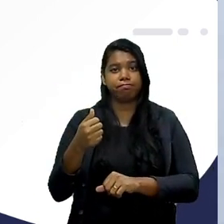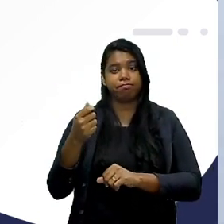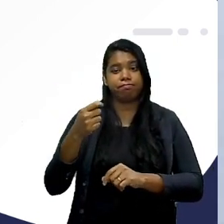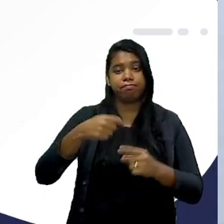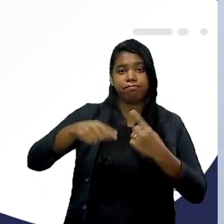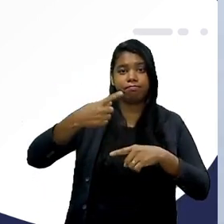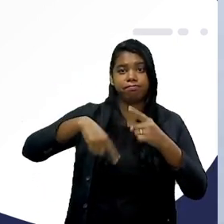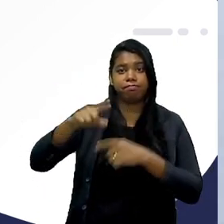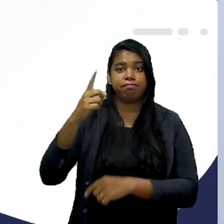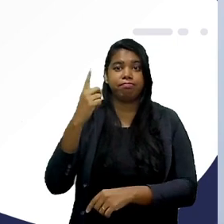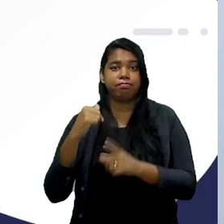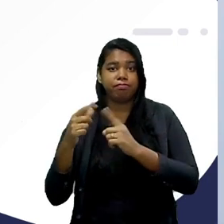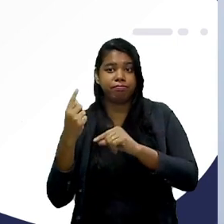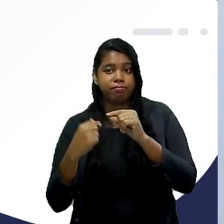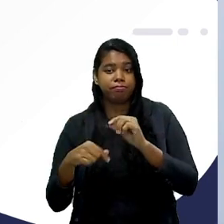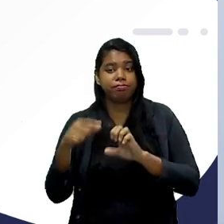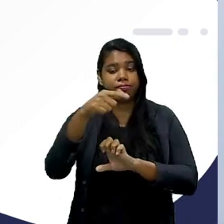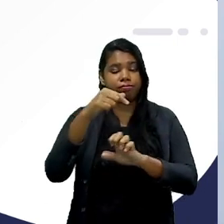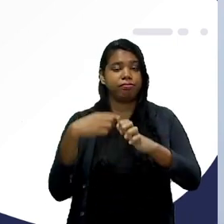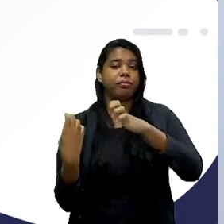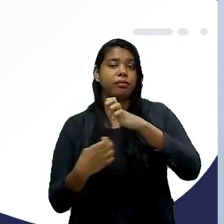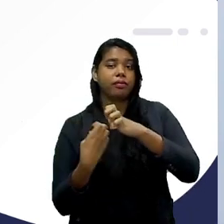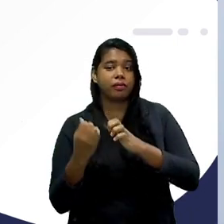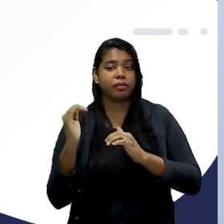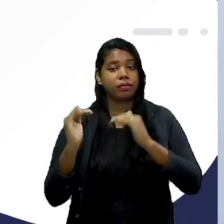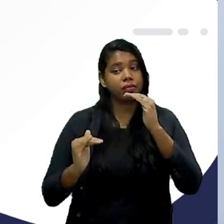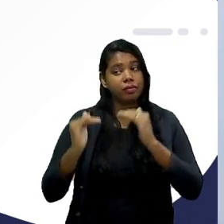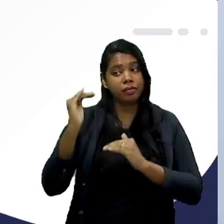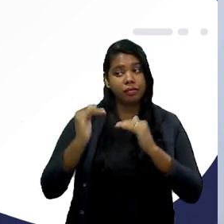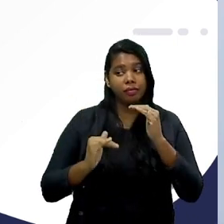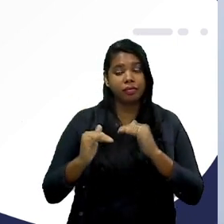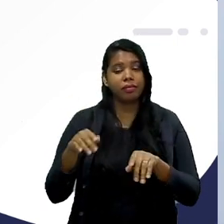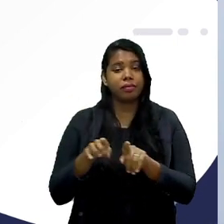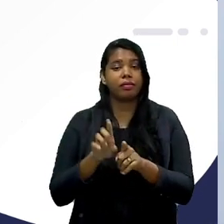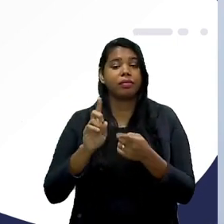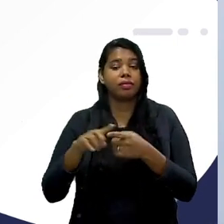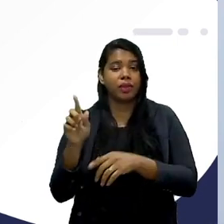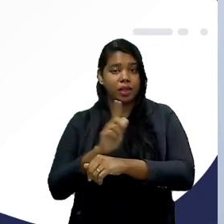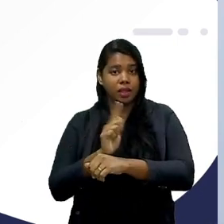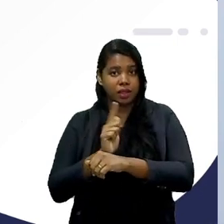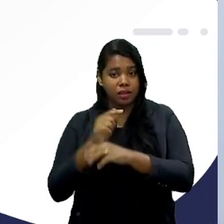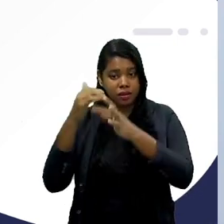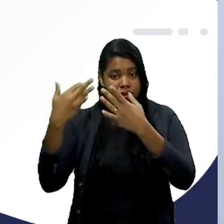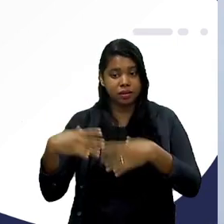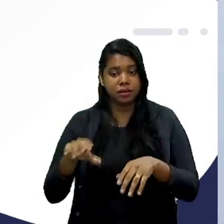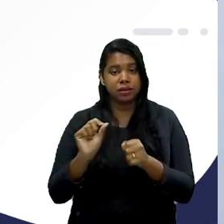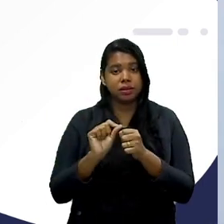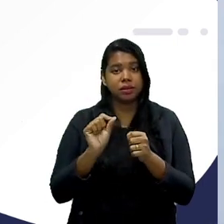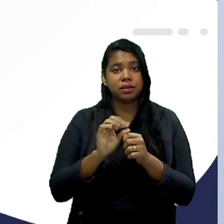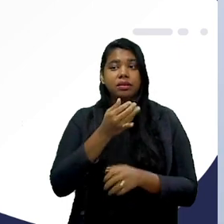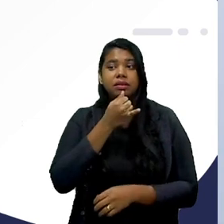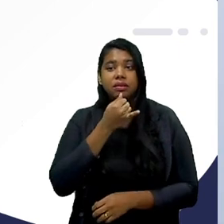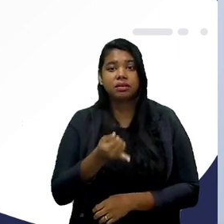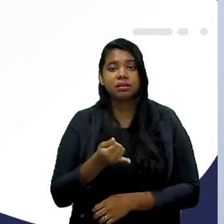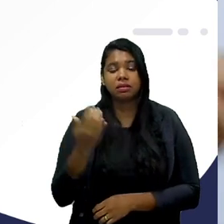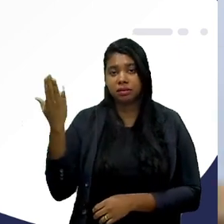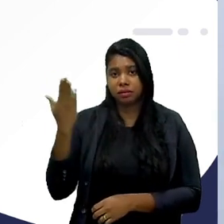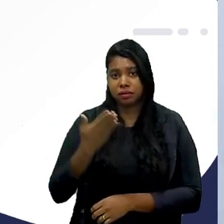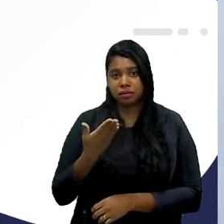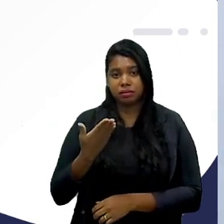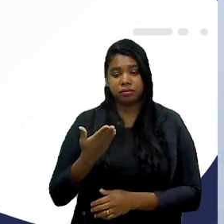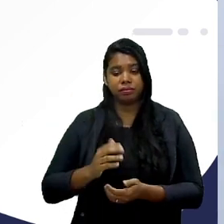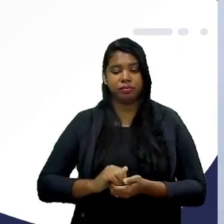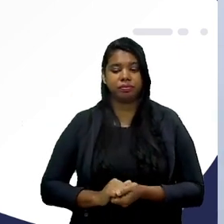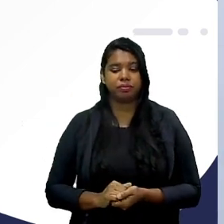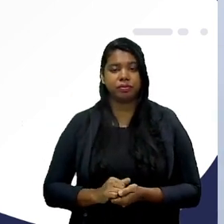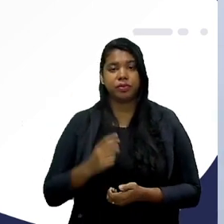A necessidade ou não de capital de giro vai depender da gestão que ele faça entre a previsão de entrada e